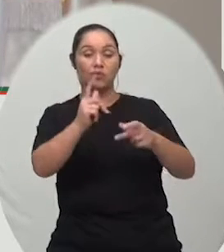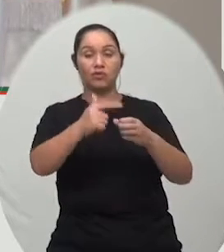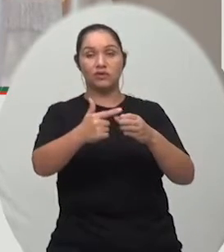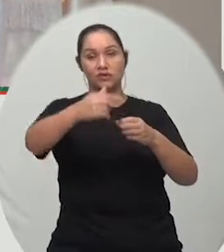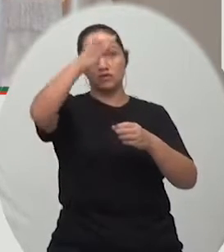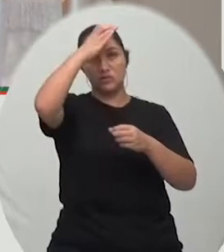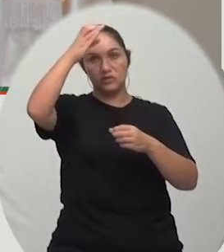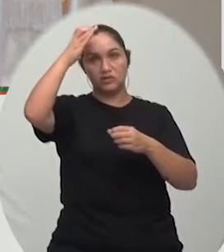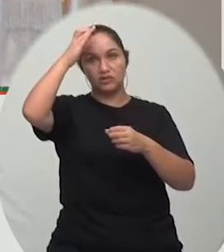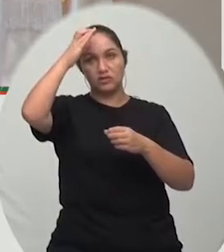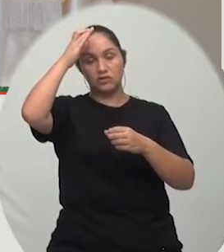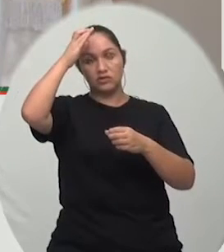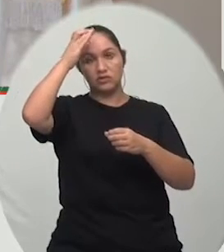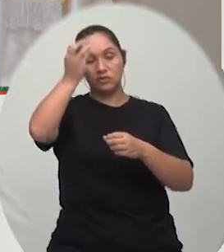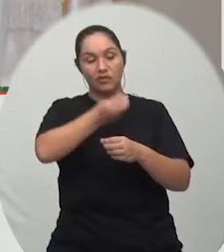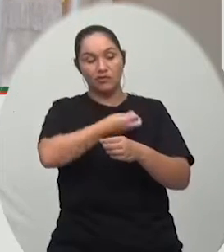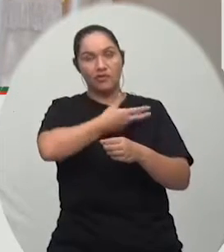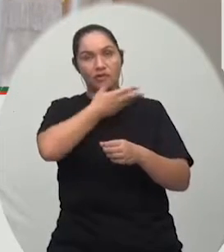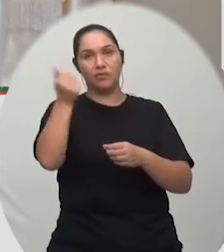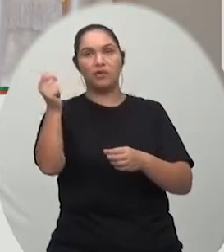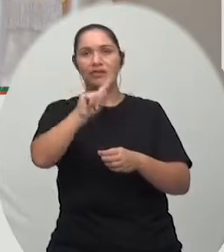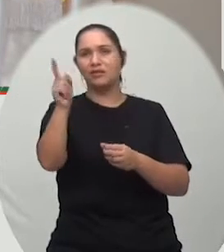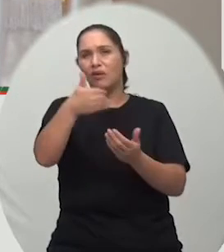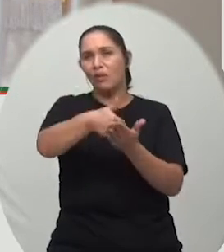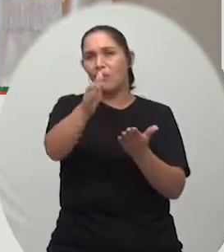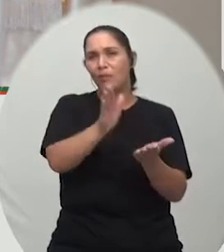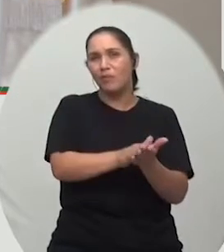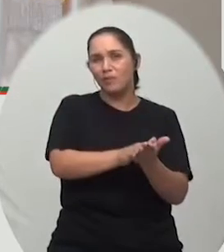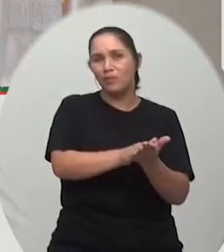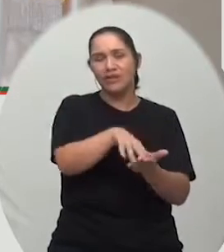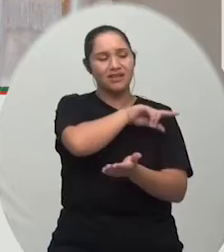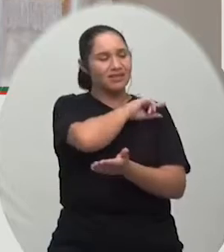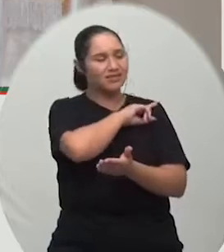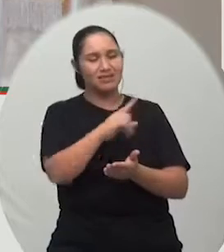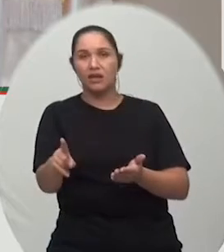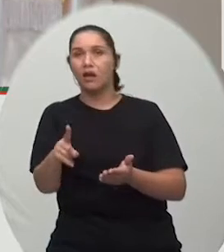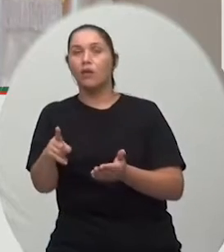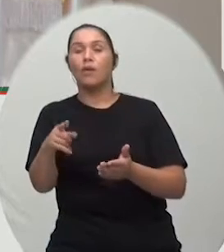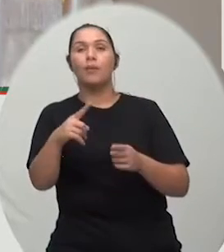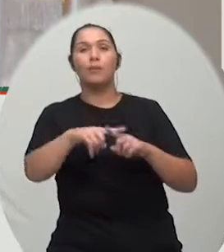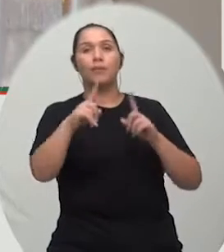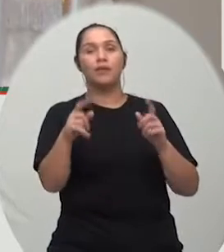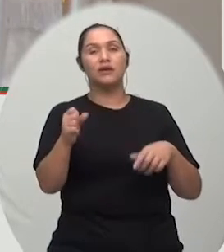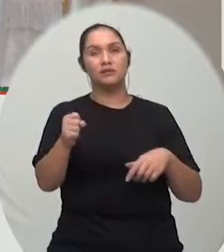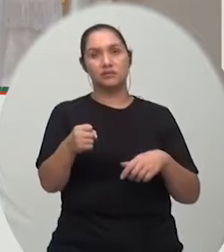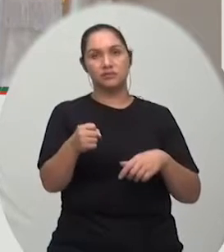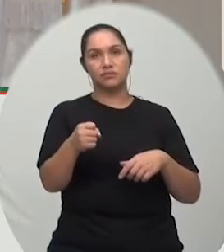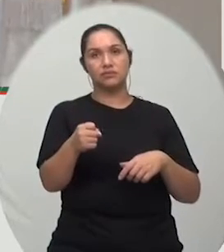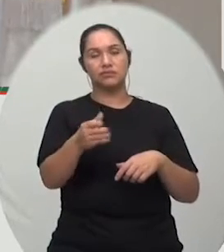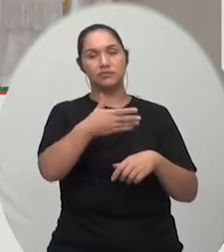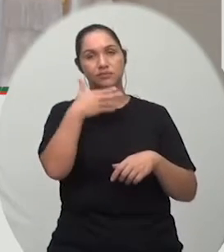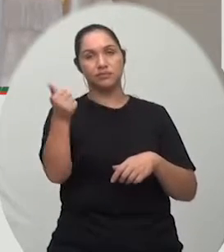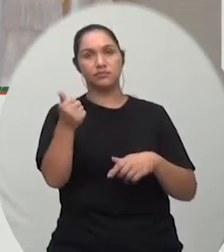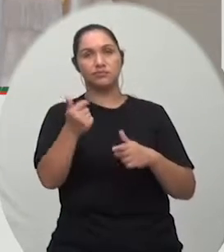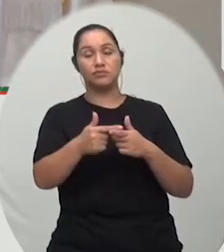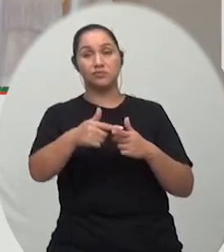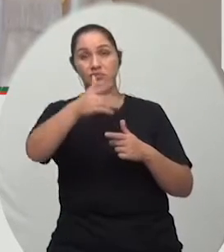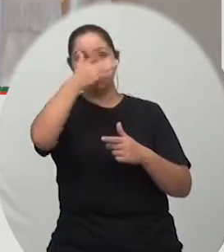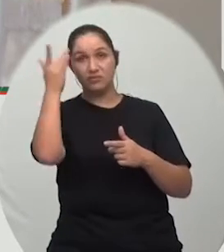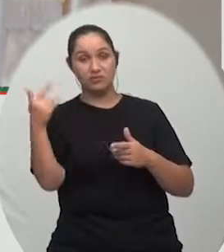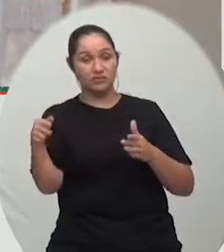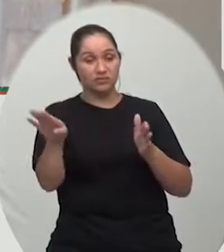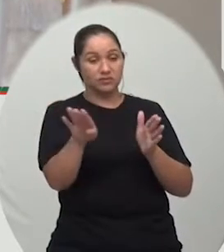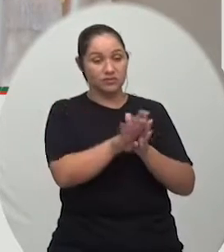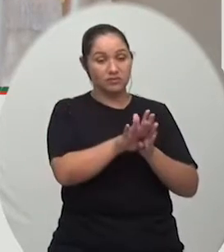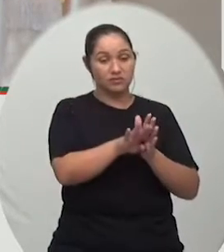Criciúma. E não através de multa, através de apreender os veículos. Isso, na concepção de muitos que nos procuraram, está